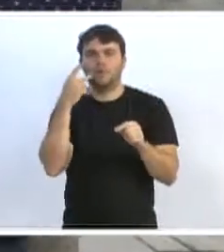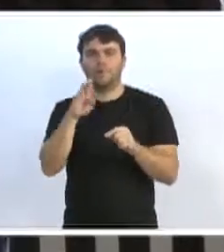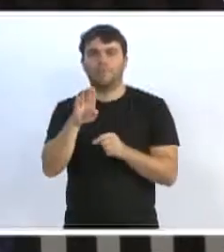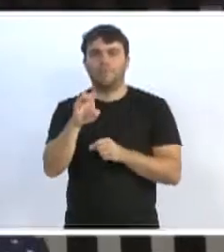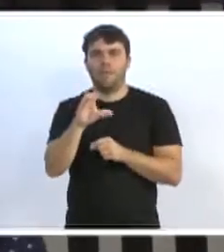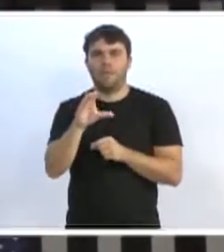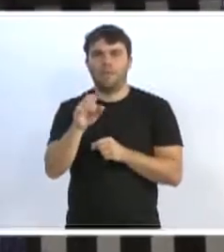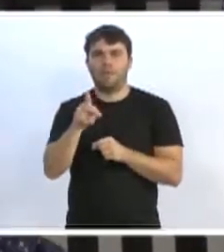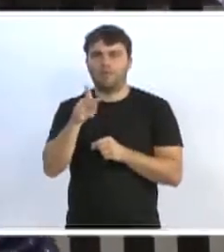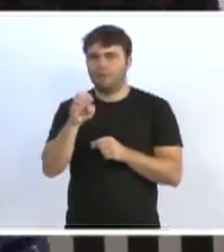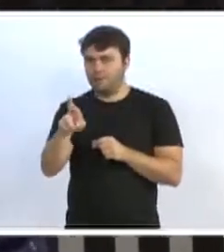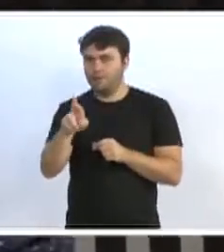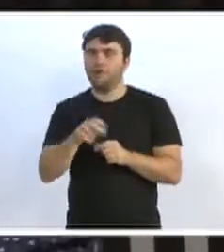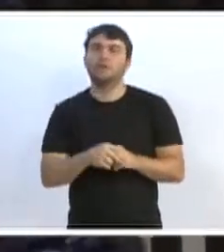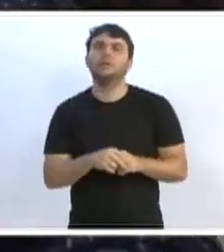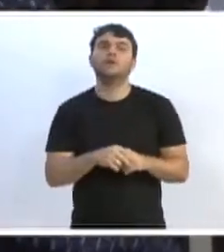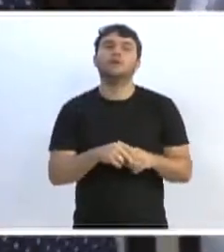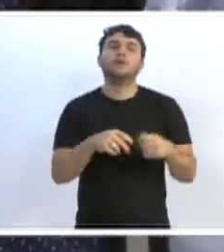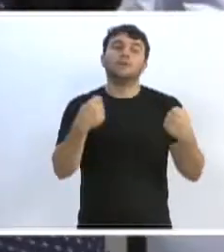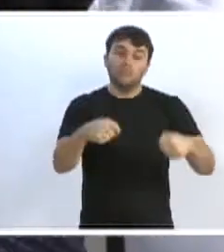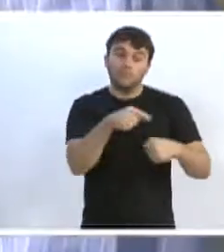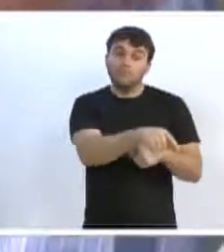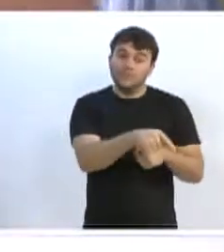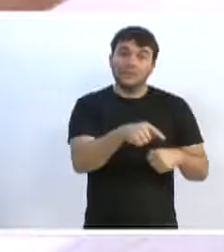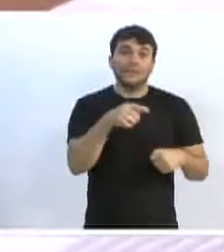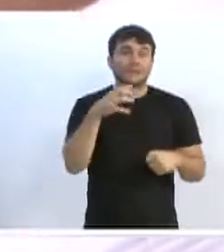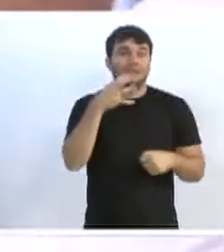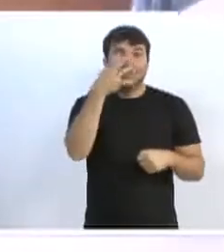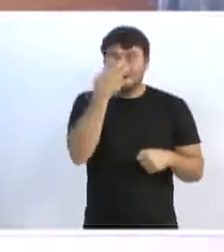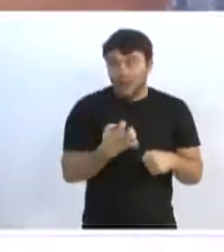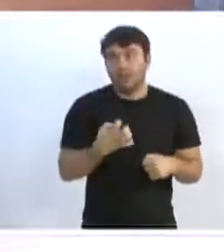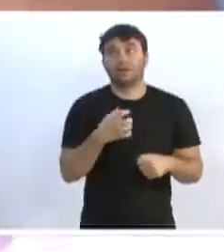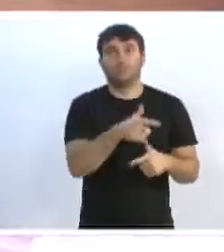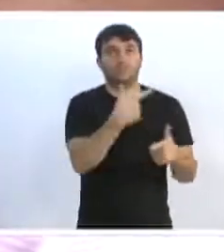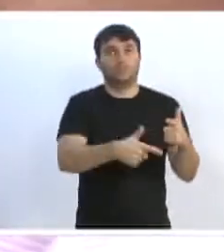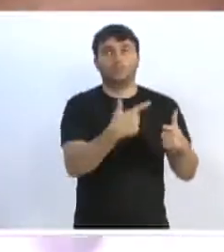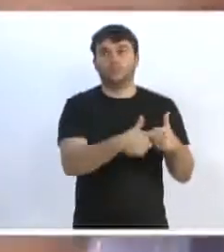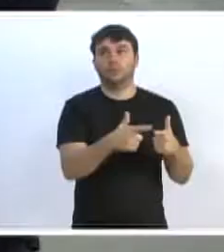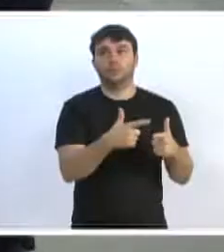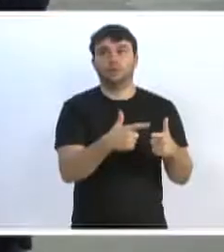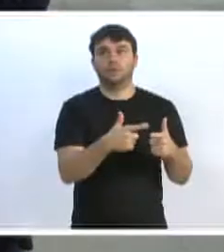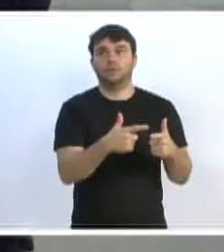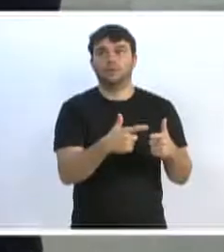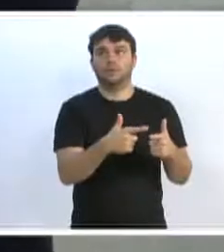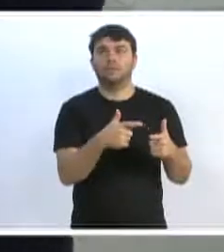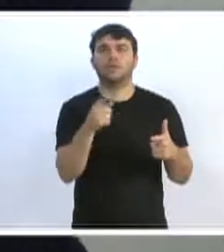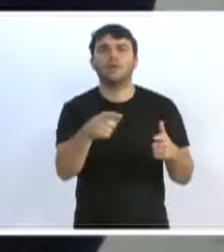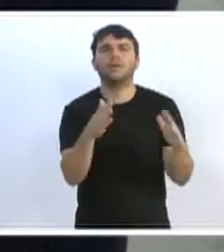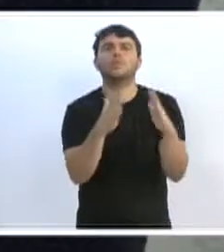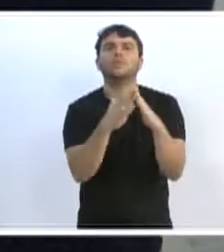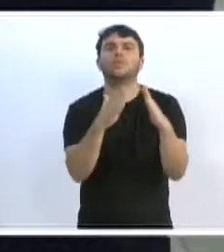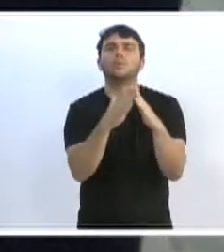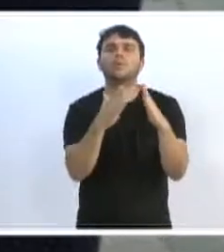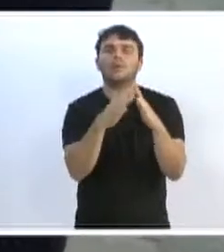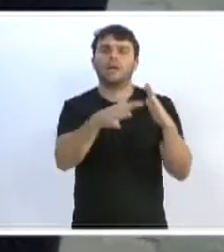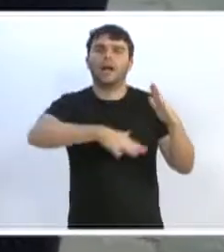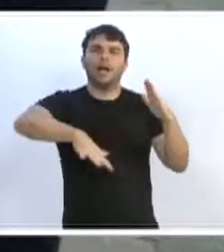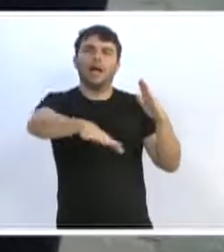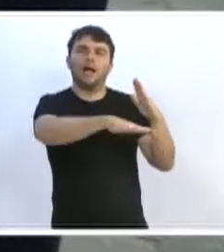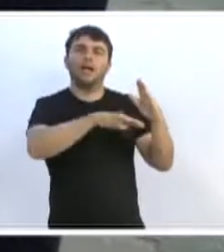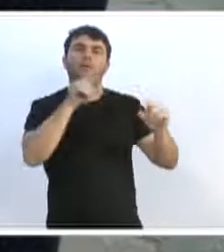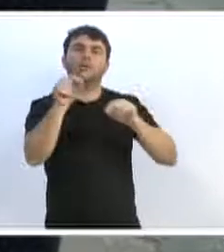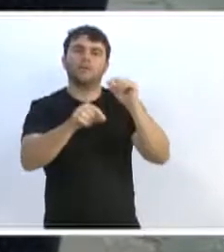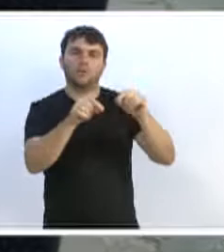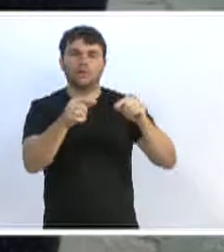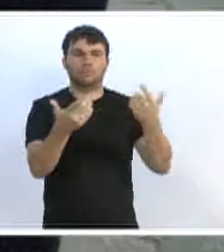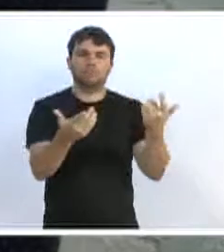de extrema necessidade e gravíssimo. Aqueles moradores moram numa área que diríamos uma área de